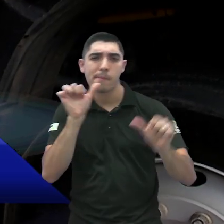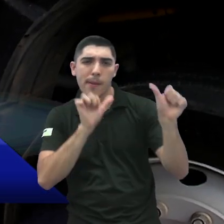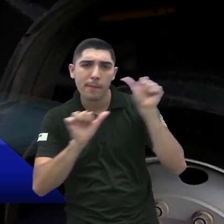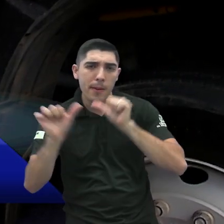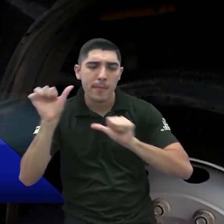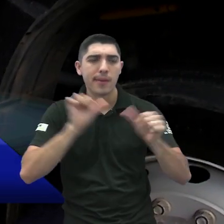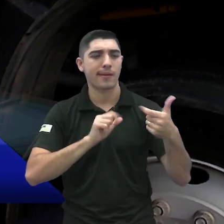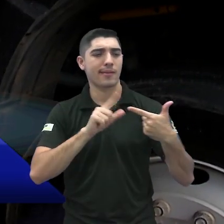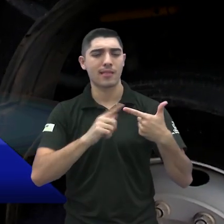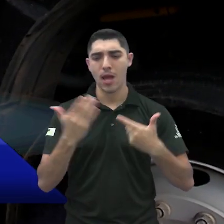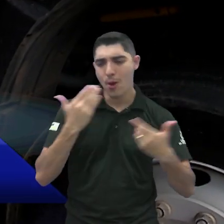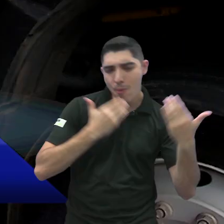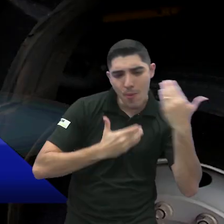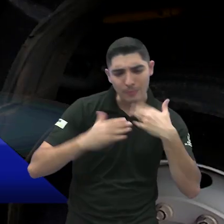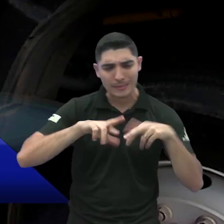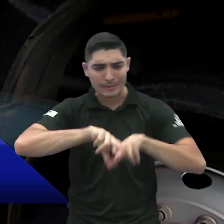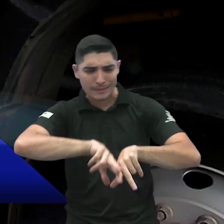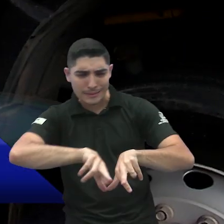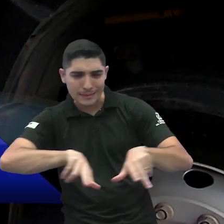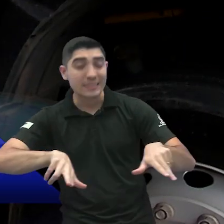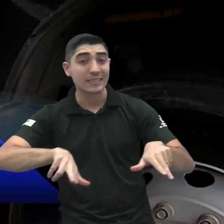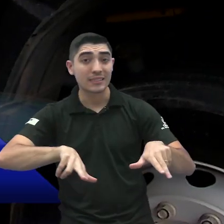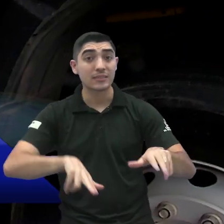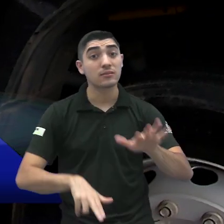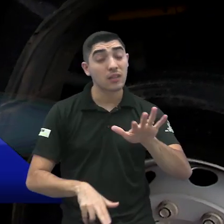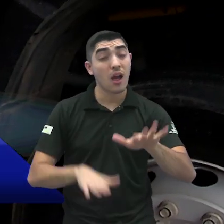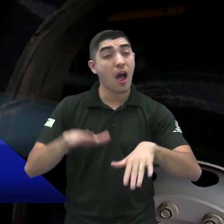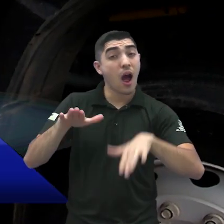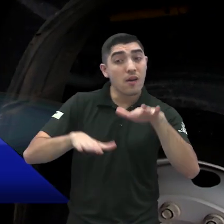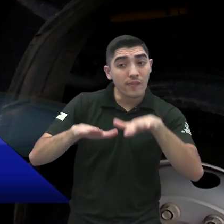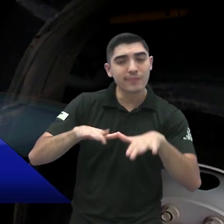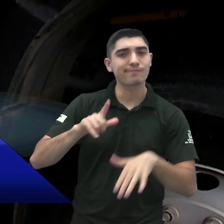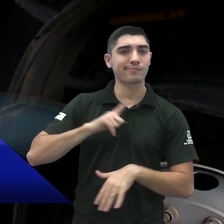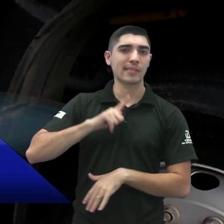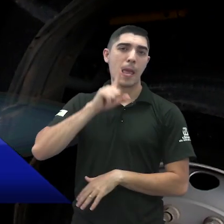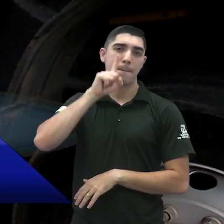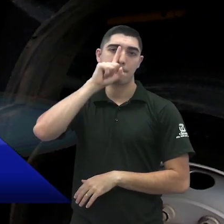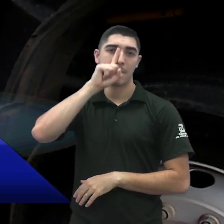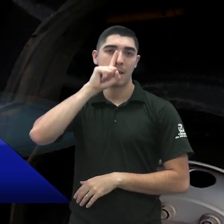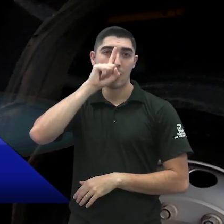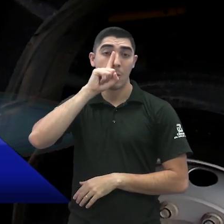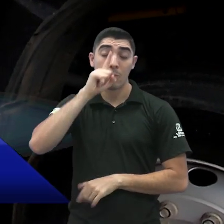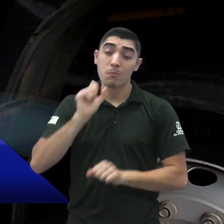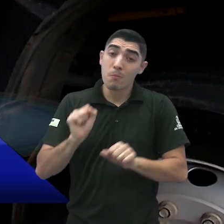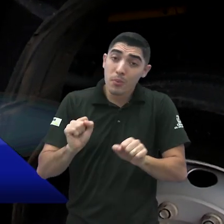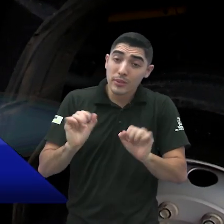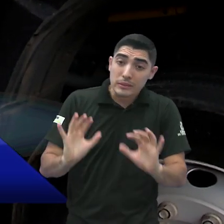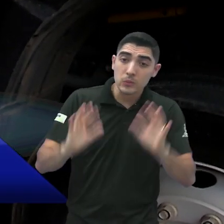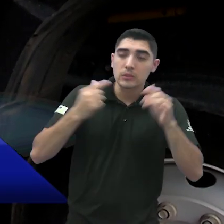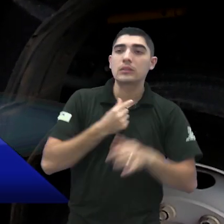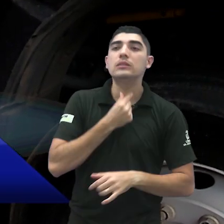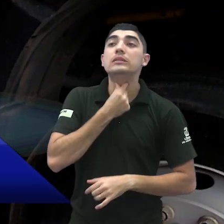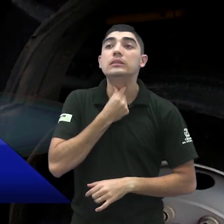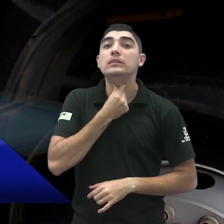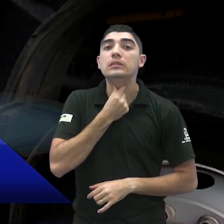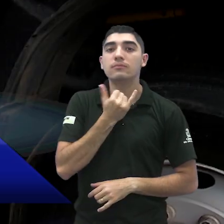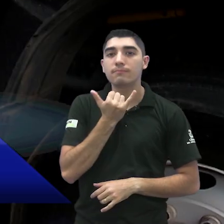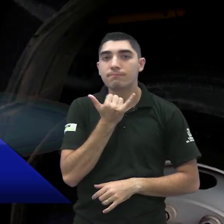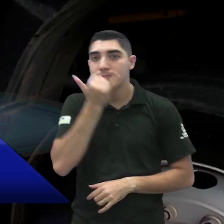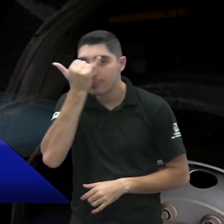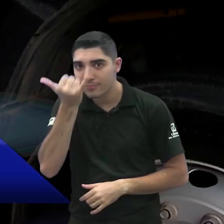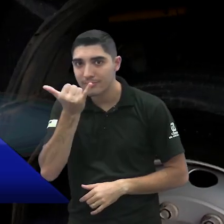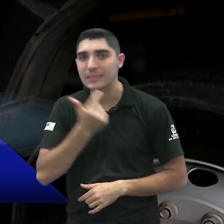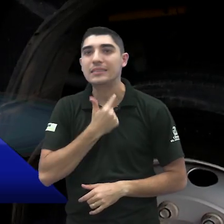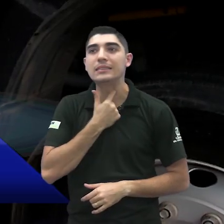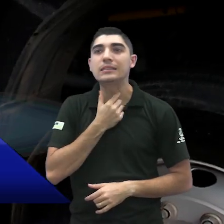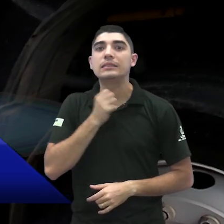bastante bebidas, comidas e muitas vezes acontecem os riscos de ocorrerem os engasgos e